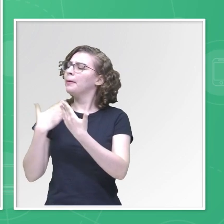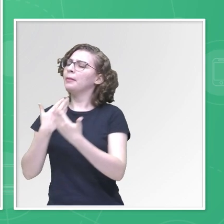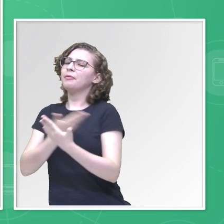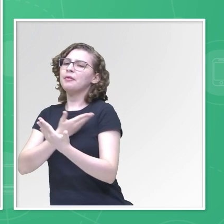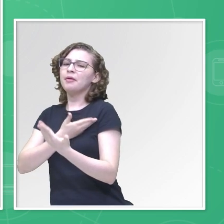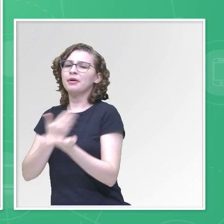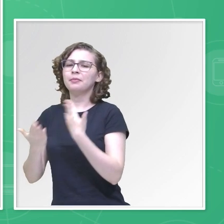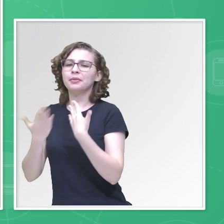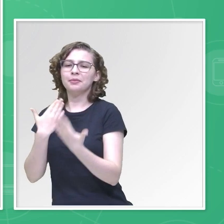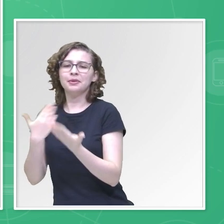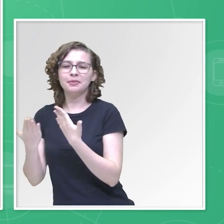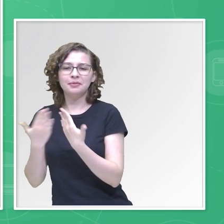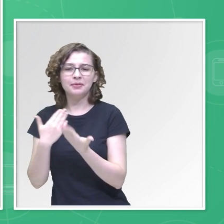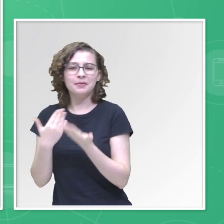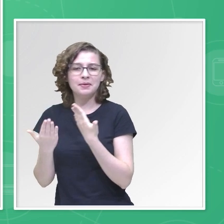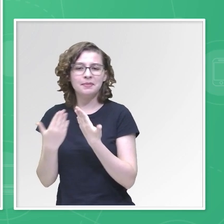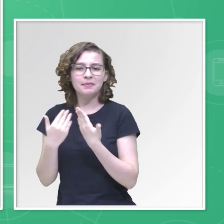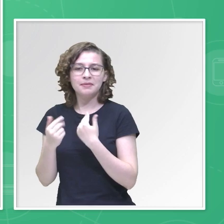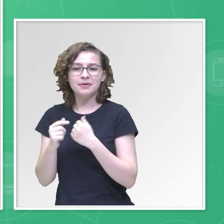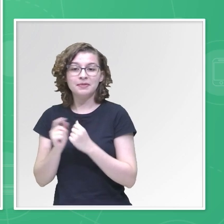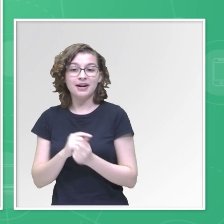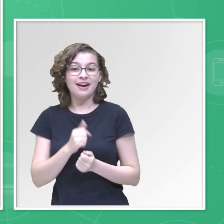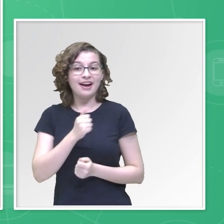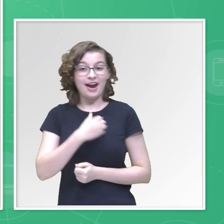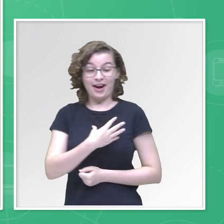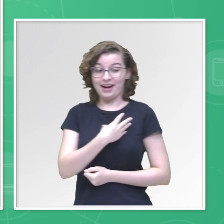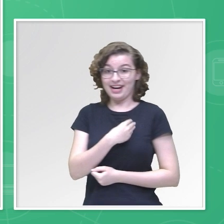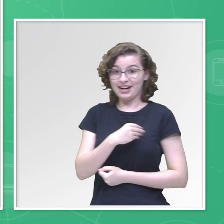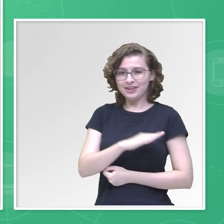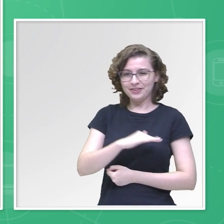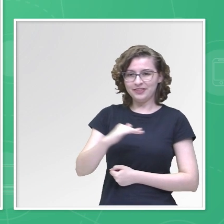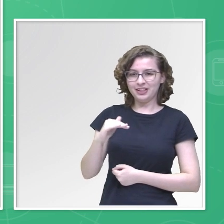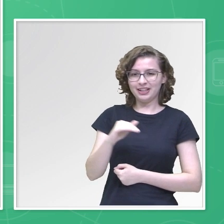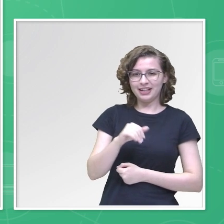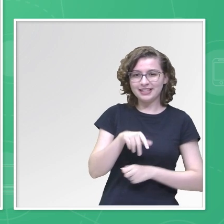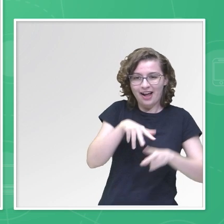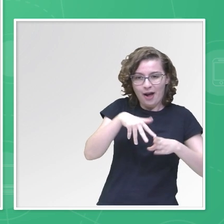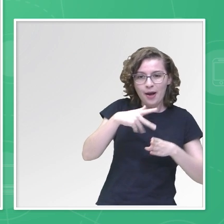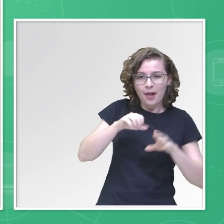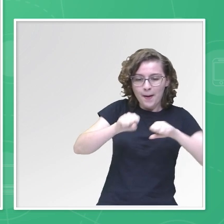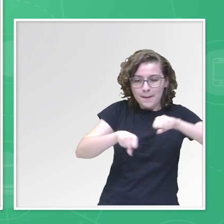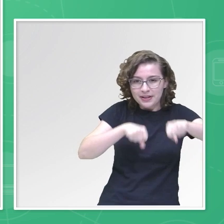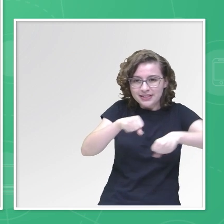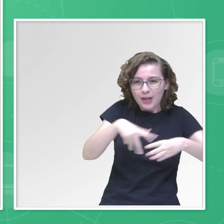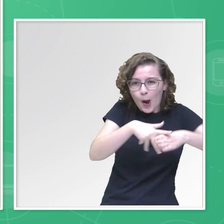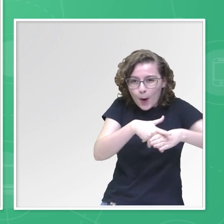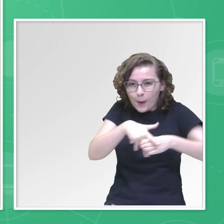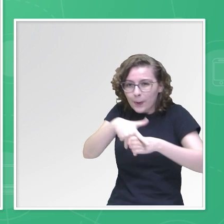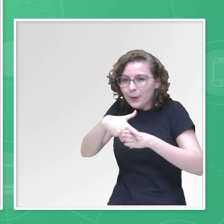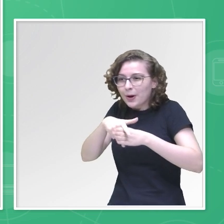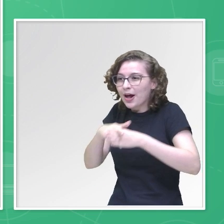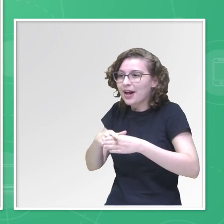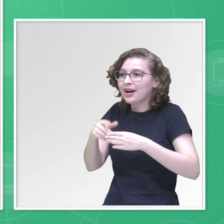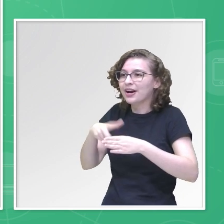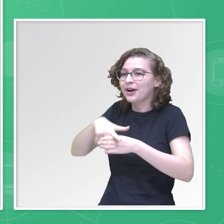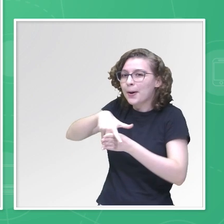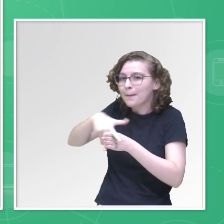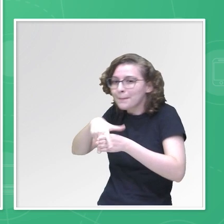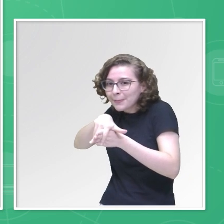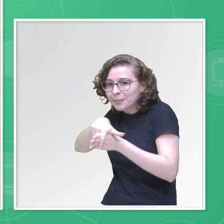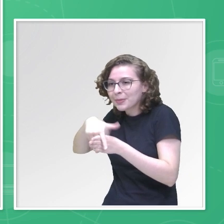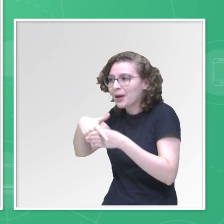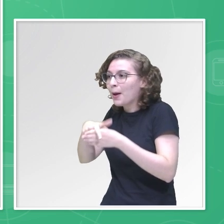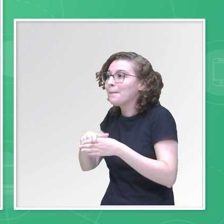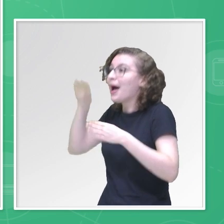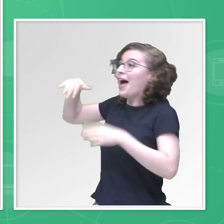amigas aí passa o filhinho na bicicleta a toda velocidade e grita com as pernas